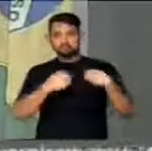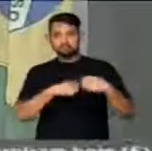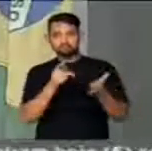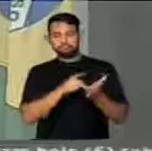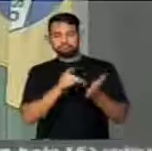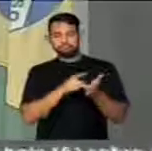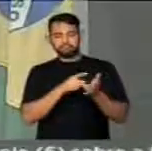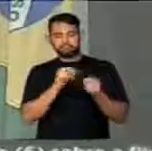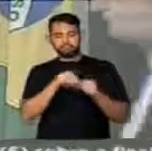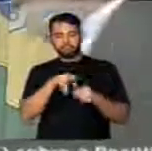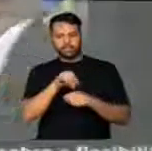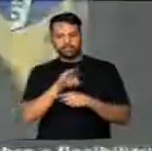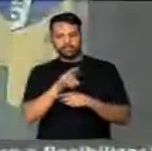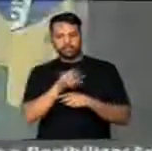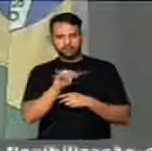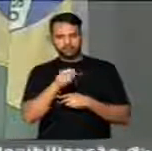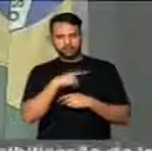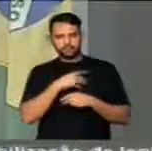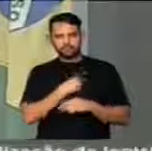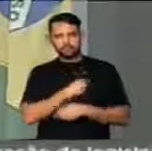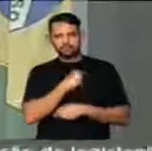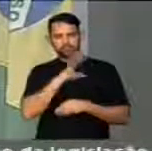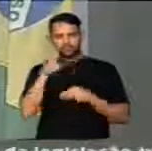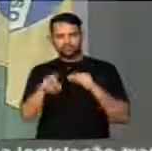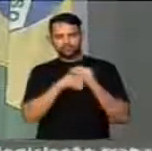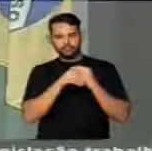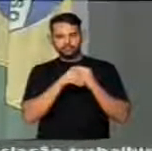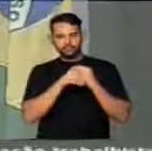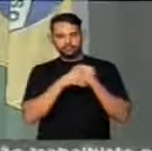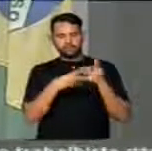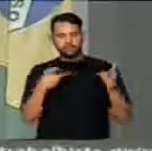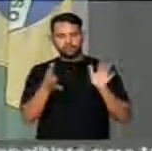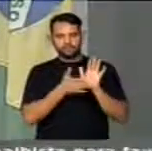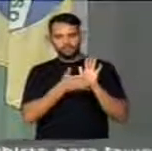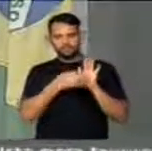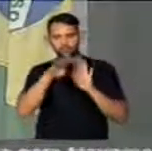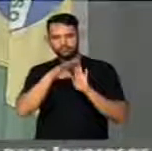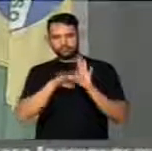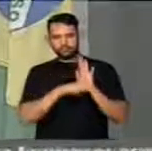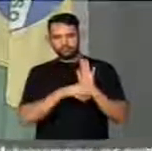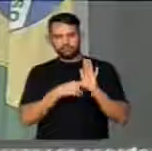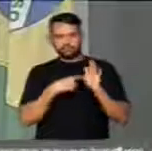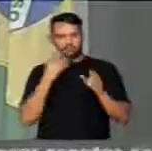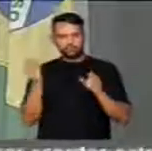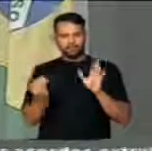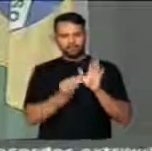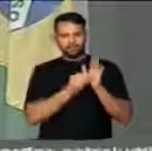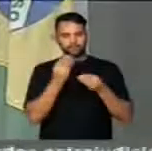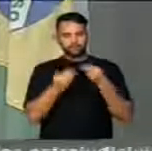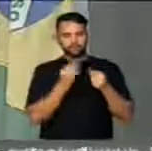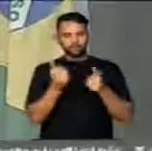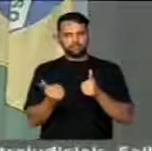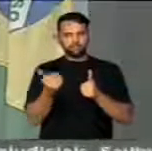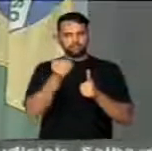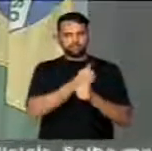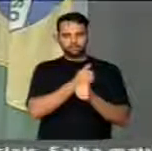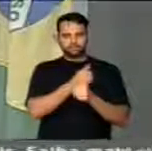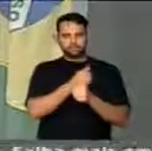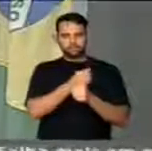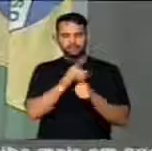relatório. Voto do relator. Em virtude da excepcionalidade da realização dos